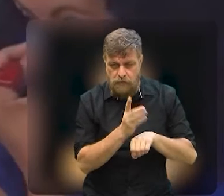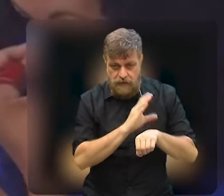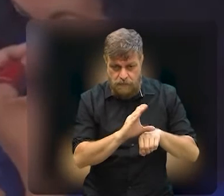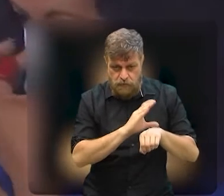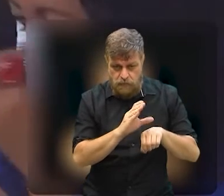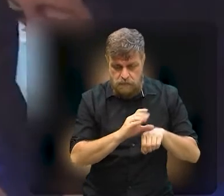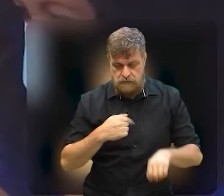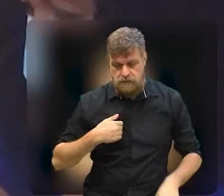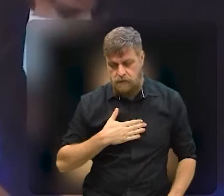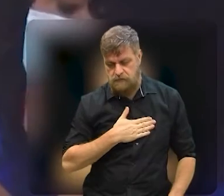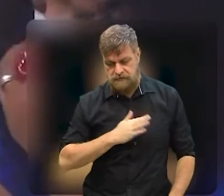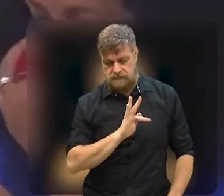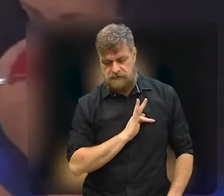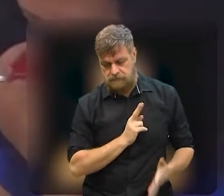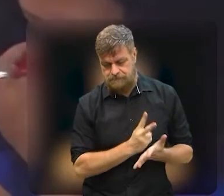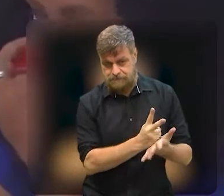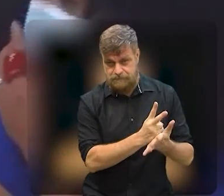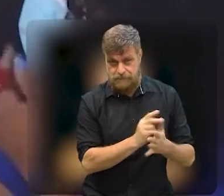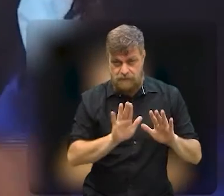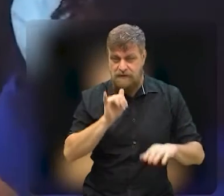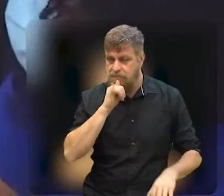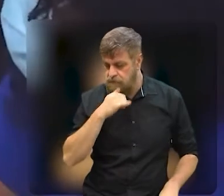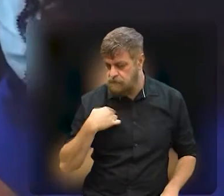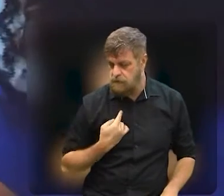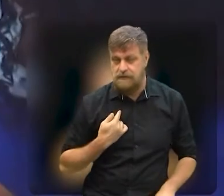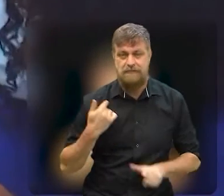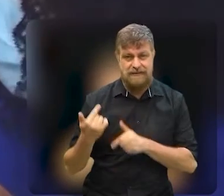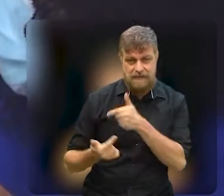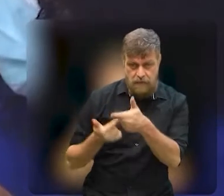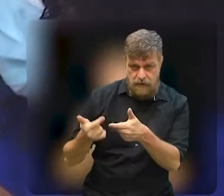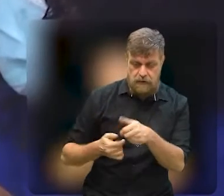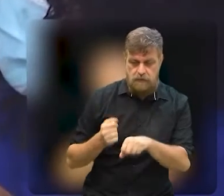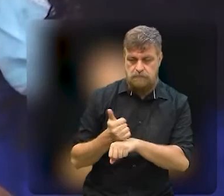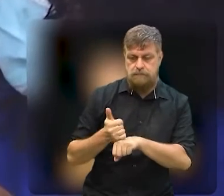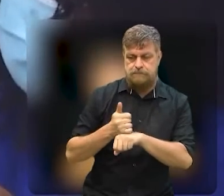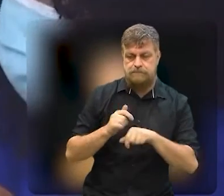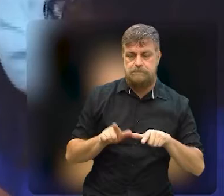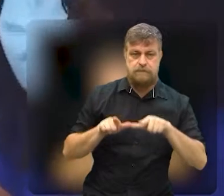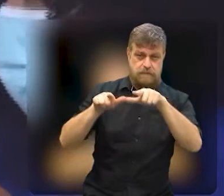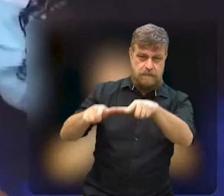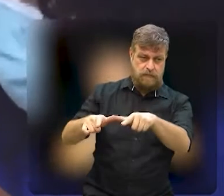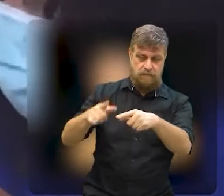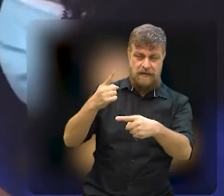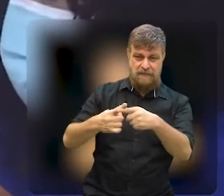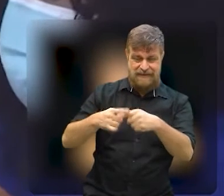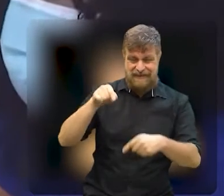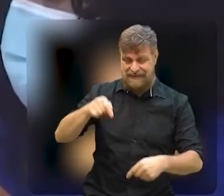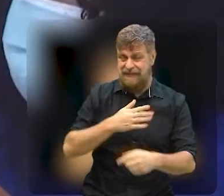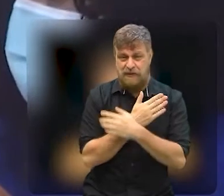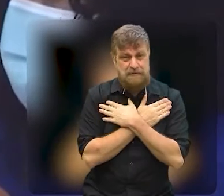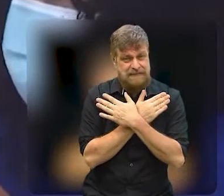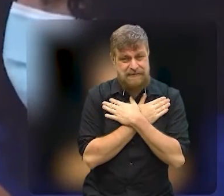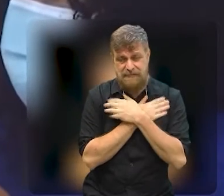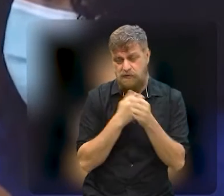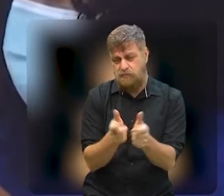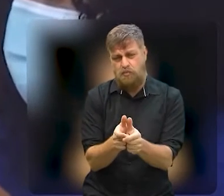sim, eu gostaria de ficar nos cursos técnicos, mas infelizmente nós temos que trabalhar a qualificação profissional. Por quê? Porque tem um desemprego